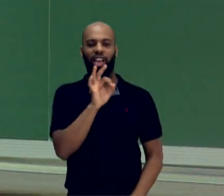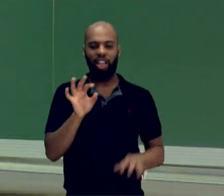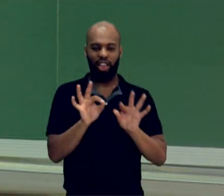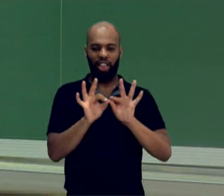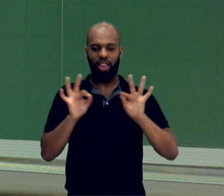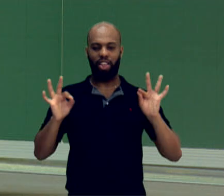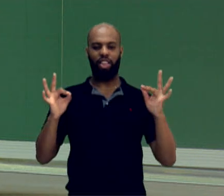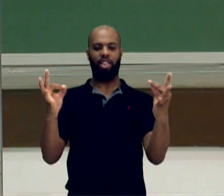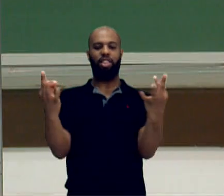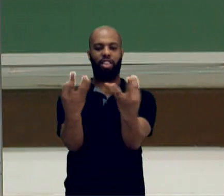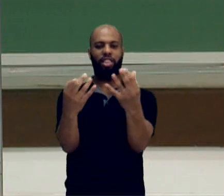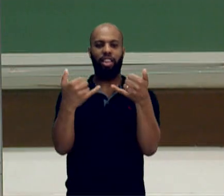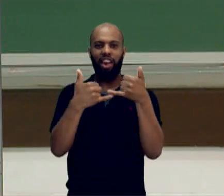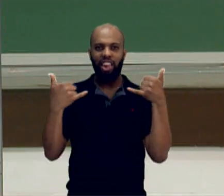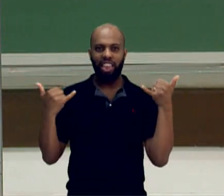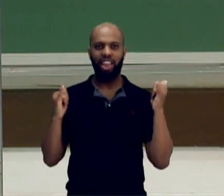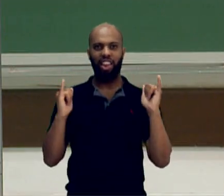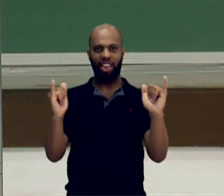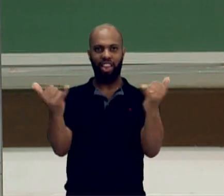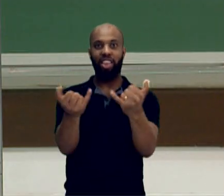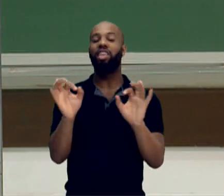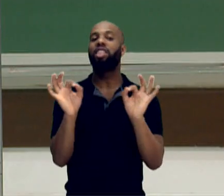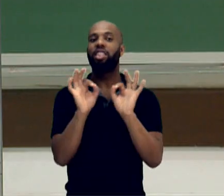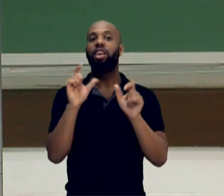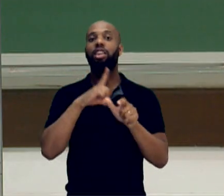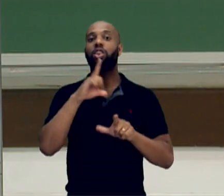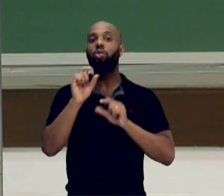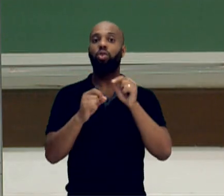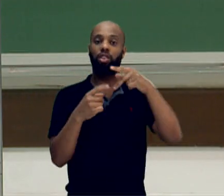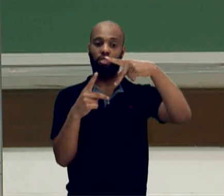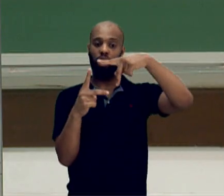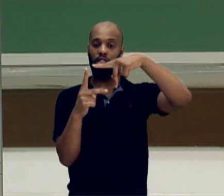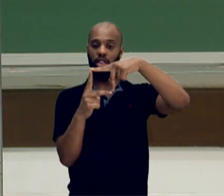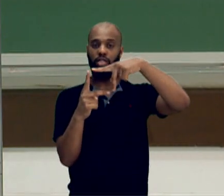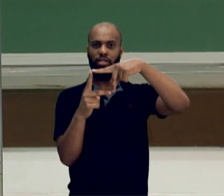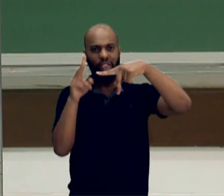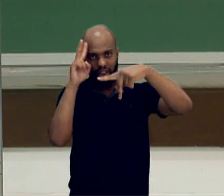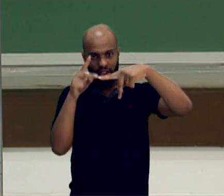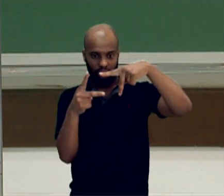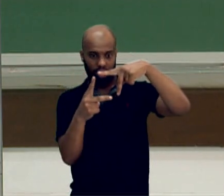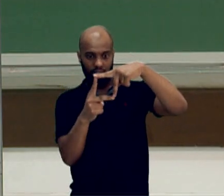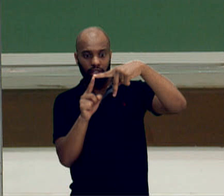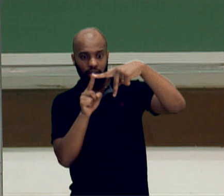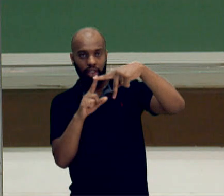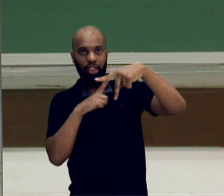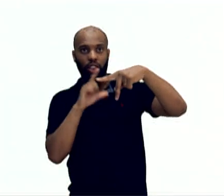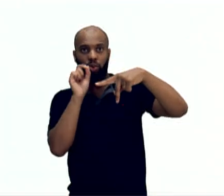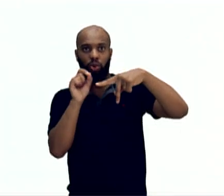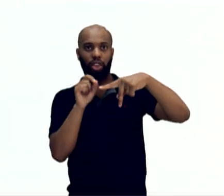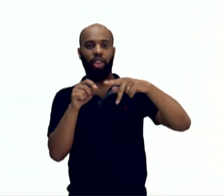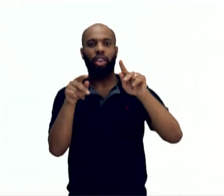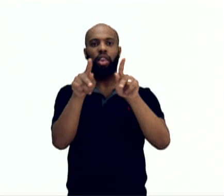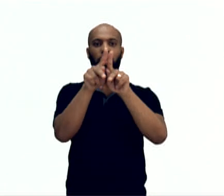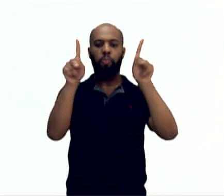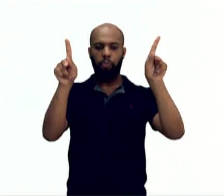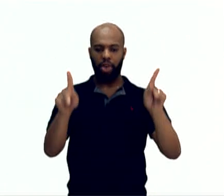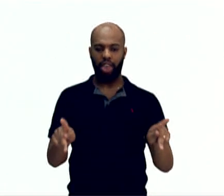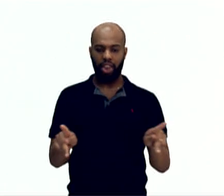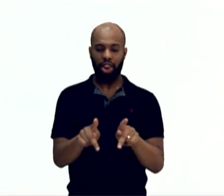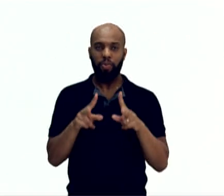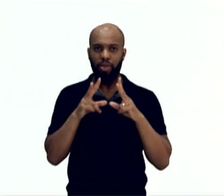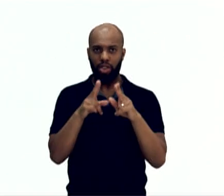de terreno não tem nada. A gente vai o quê? Um quadrado, lembra o que é o quadrado? Tem o mesmo perímetro de um